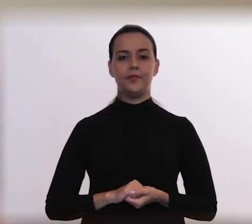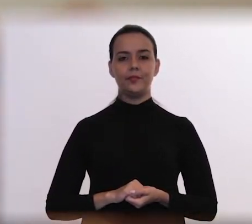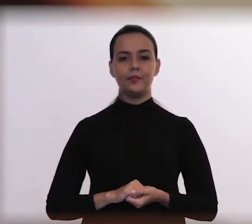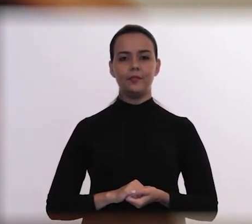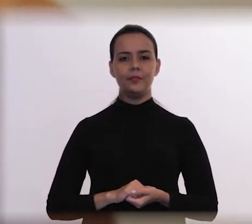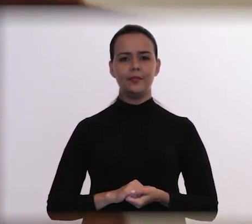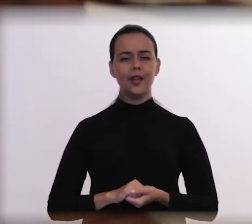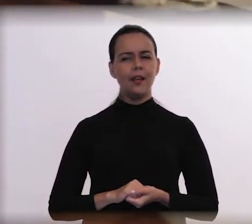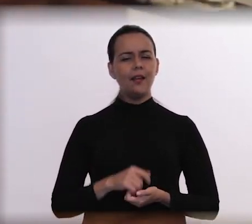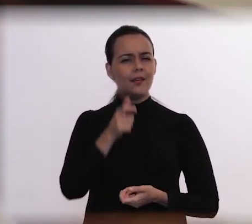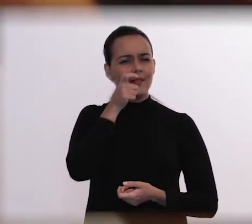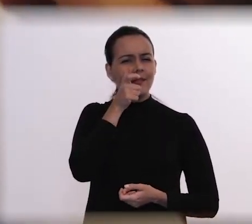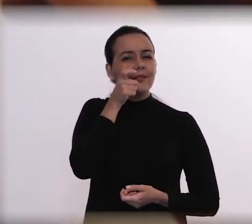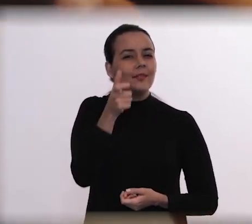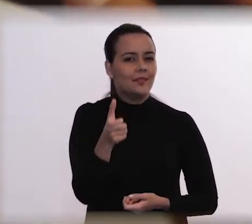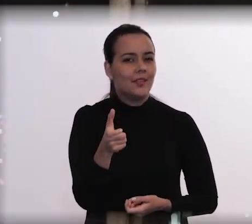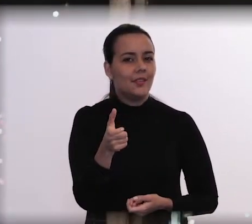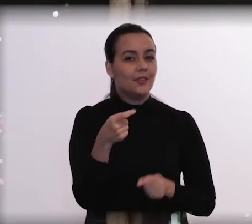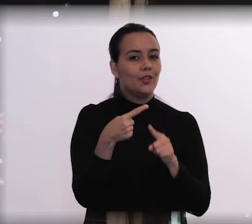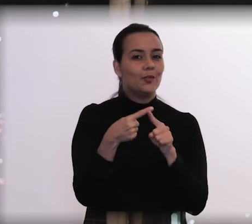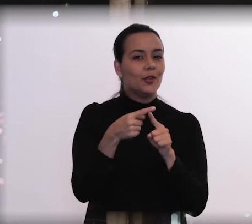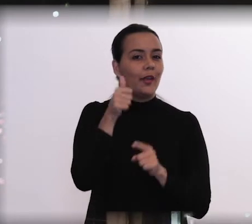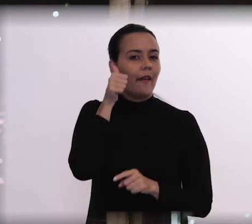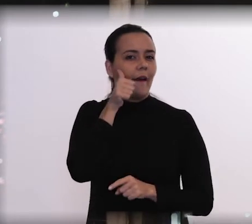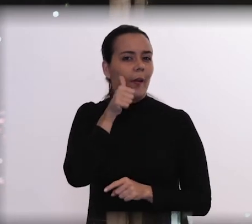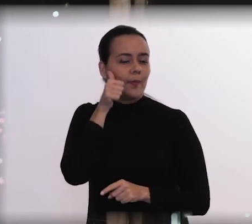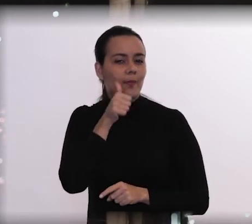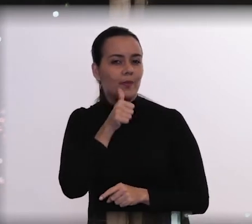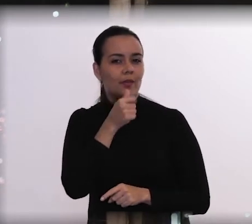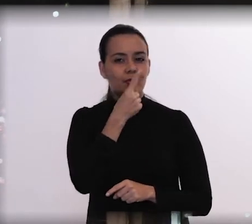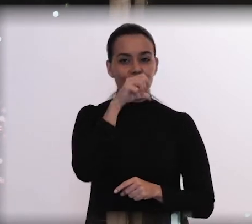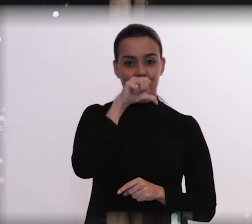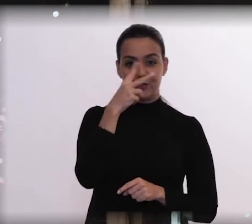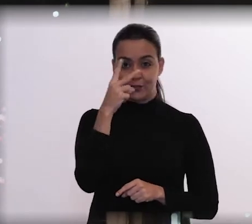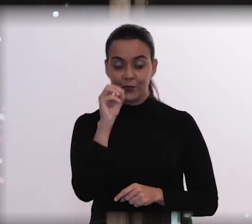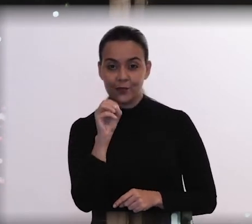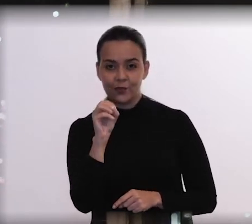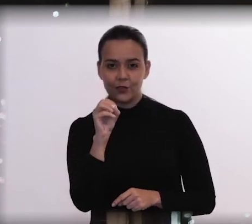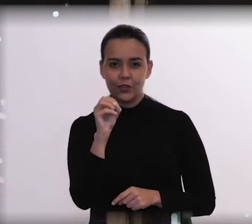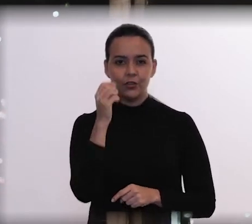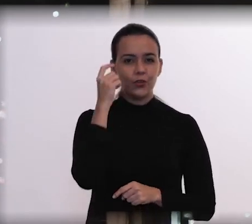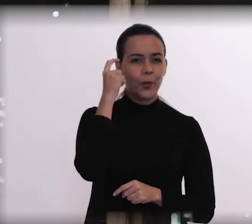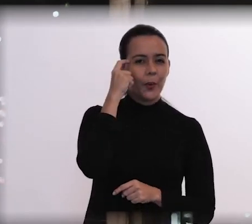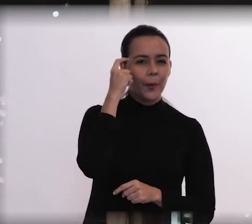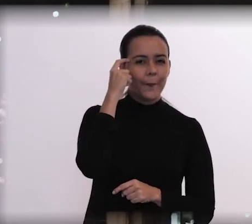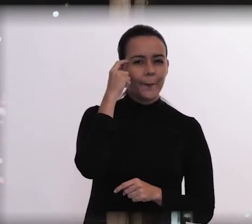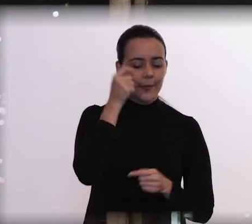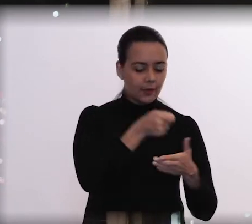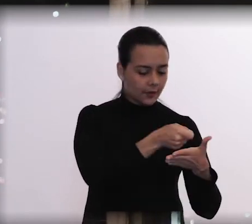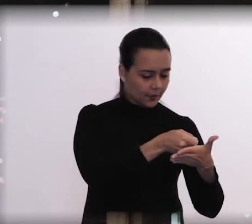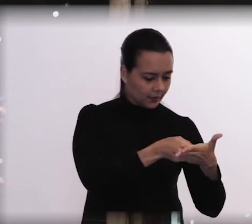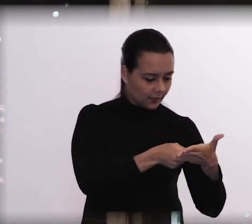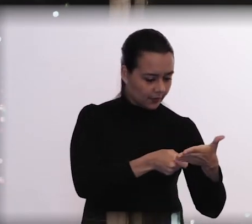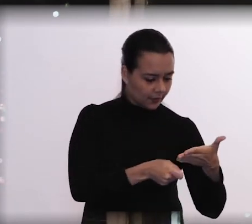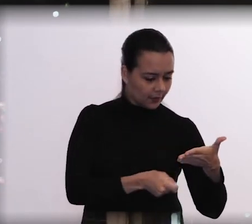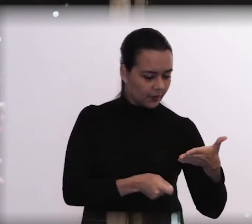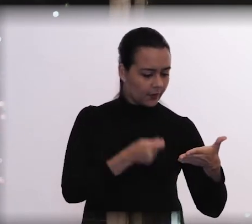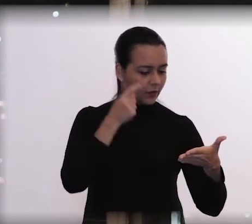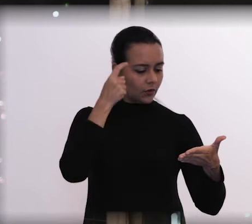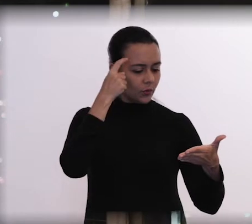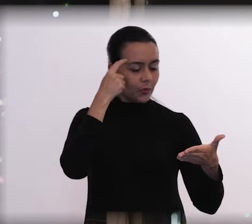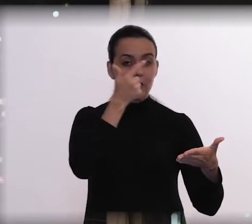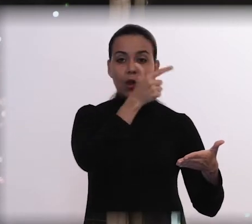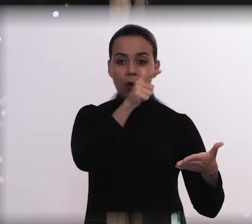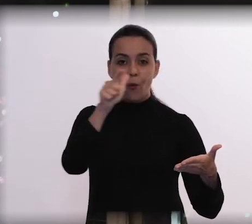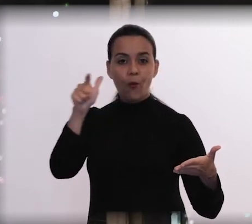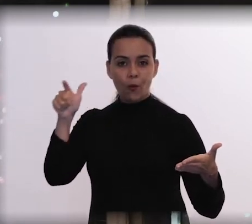É curioso, porque elas têm essa centralidade nos anos 20, sobretudo pensando nos textos dos críticos, como o Mário de Andrade. Eu já